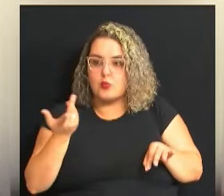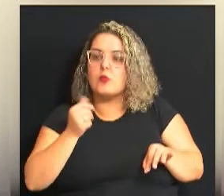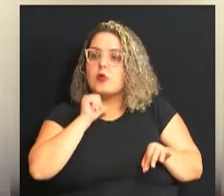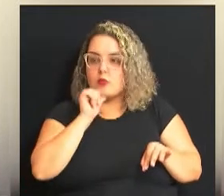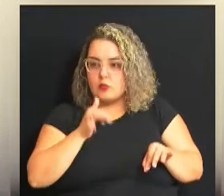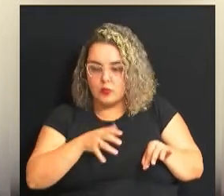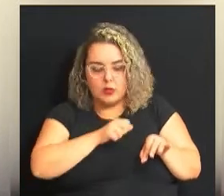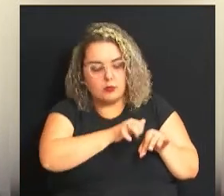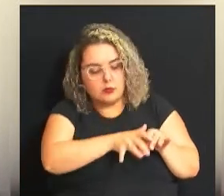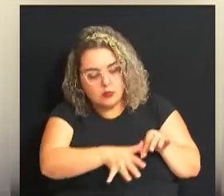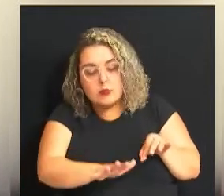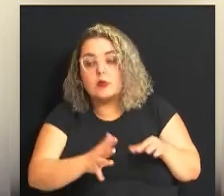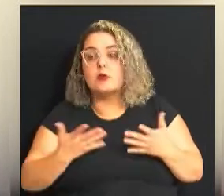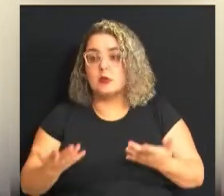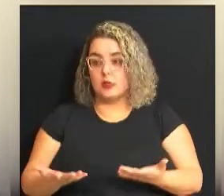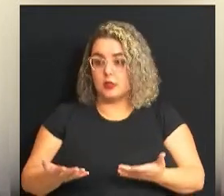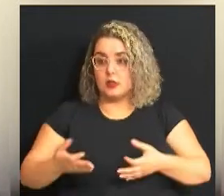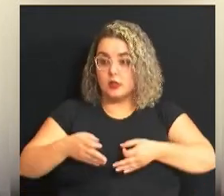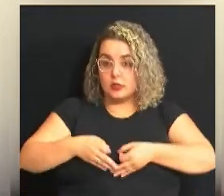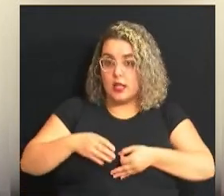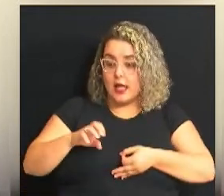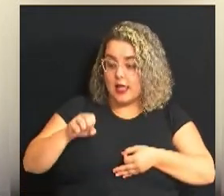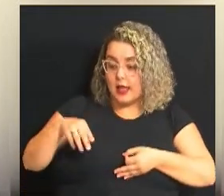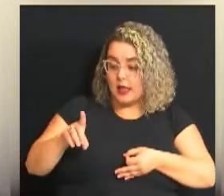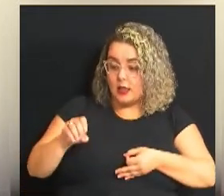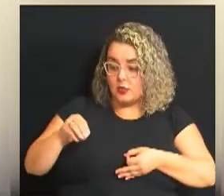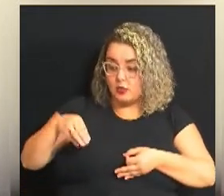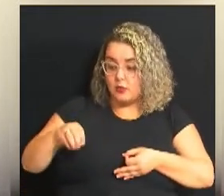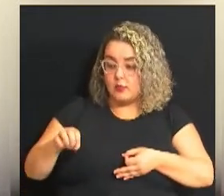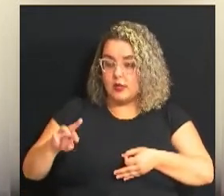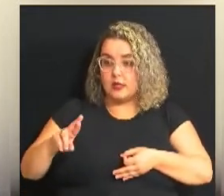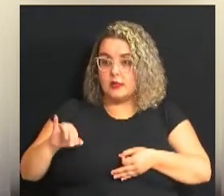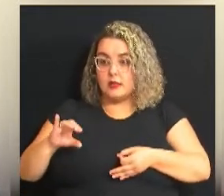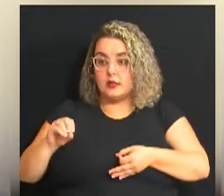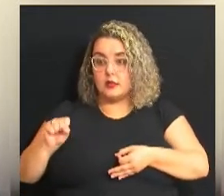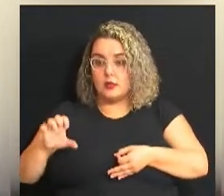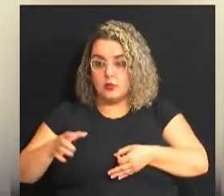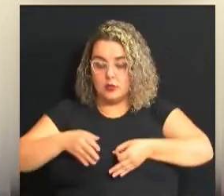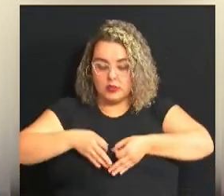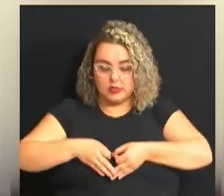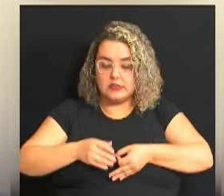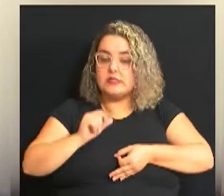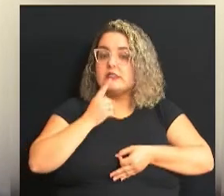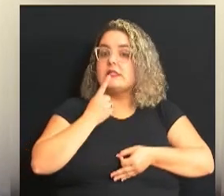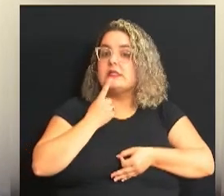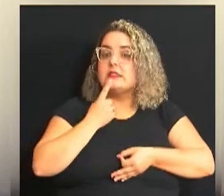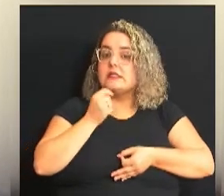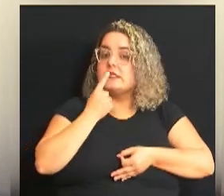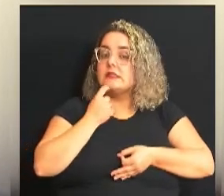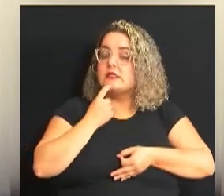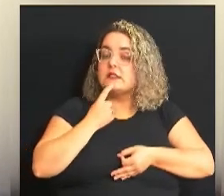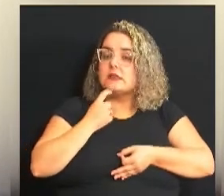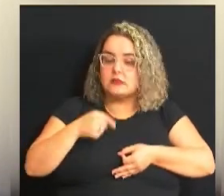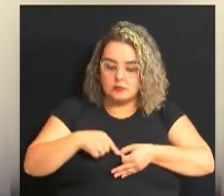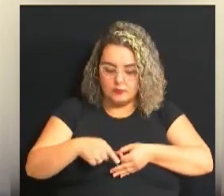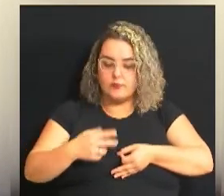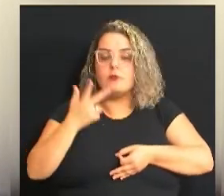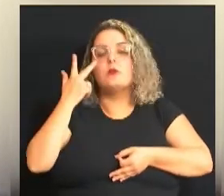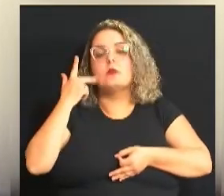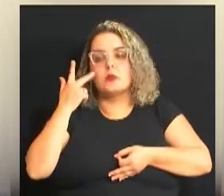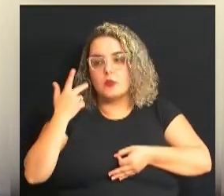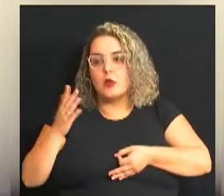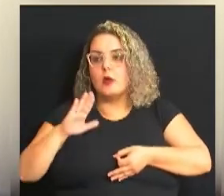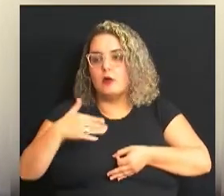ir embora. Na endometriose acontece o seguinte: esse sangue, ele acontece naturalmente quando a